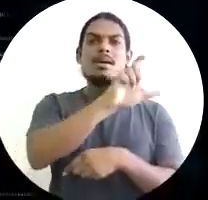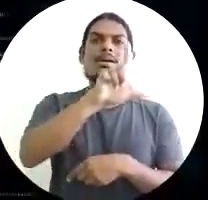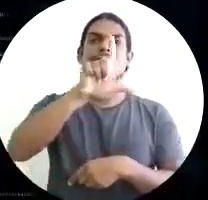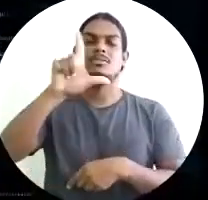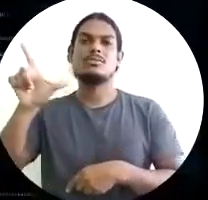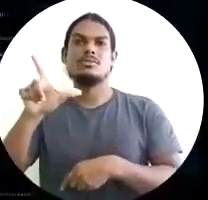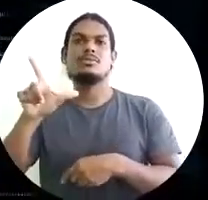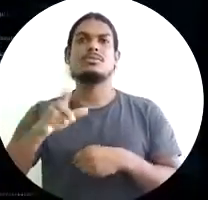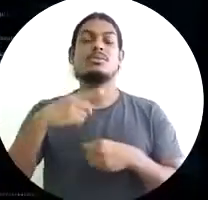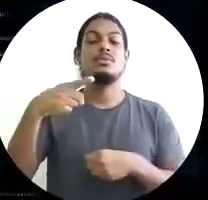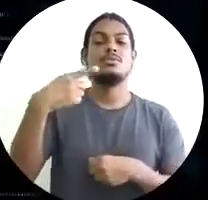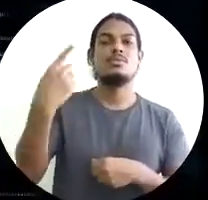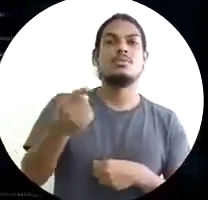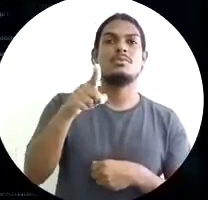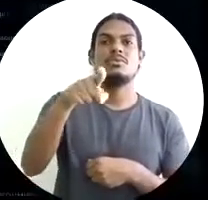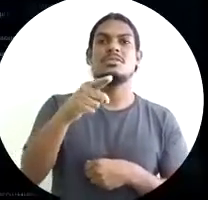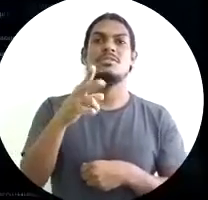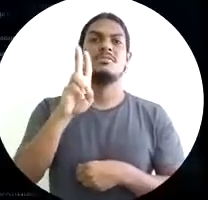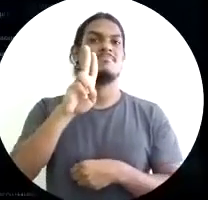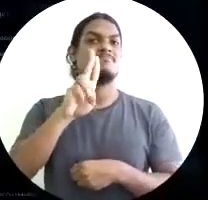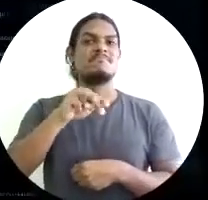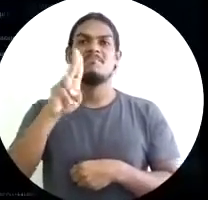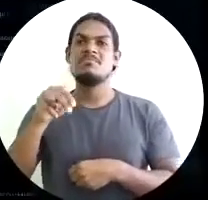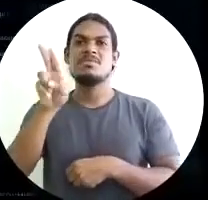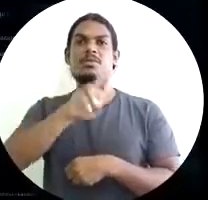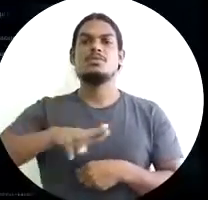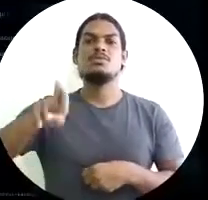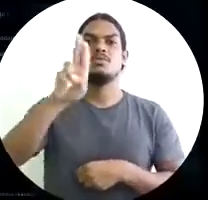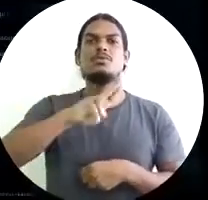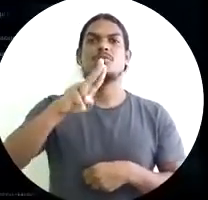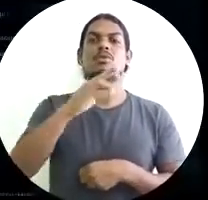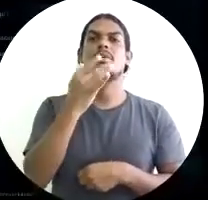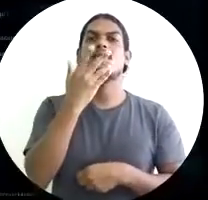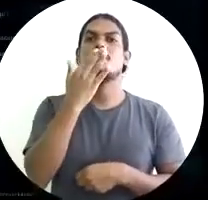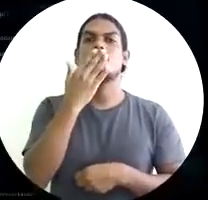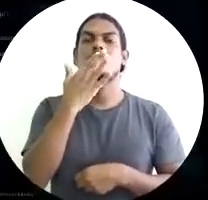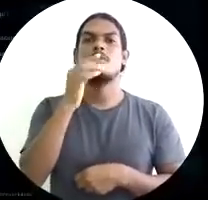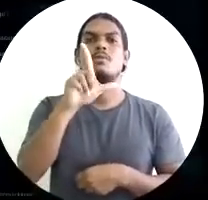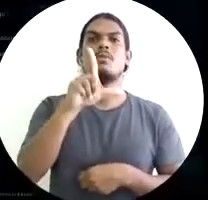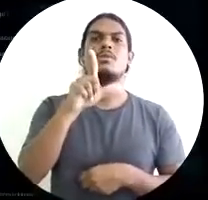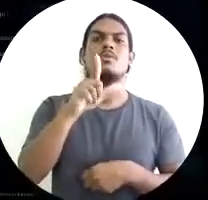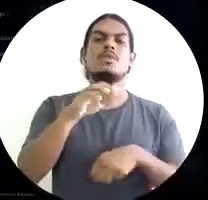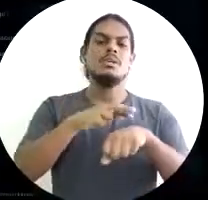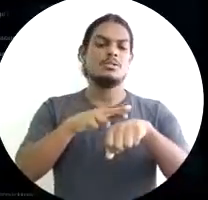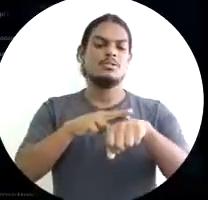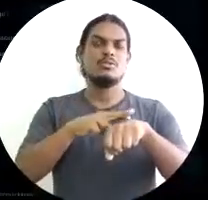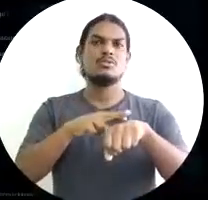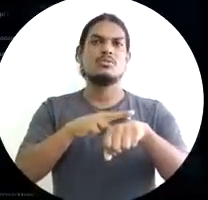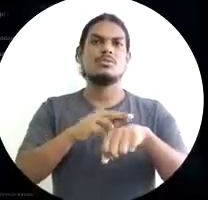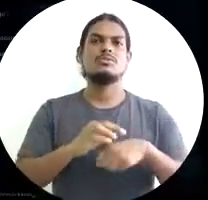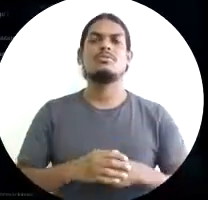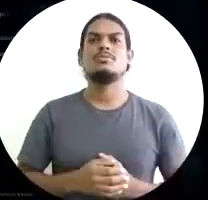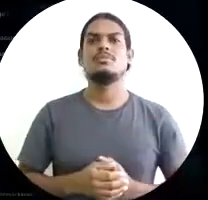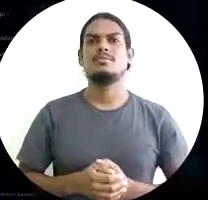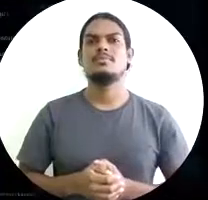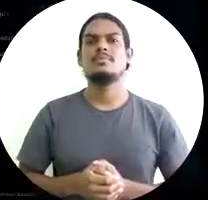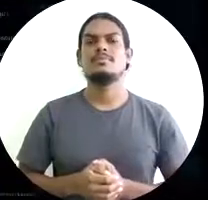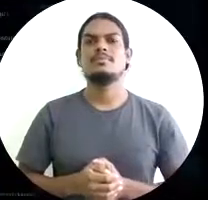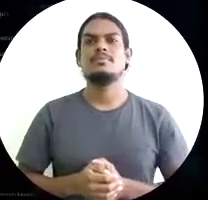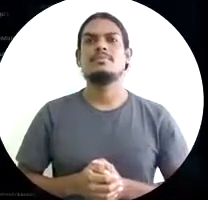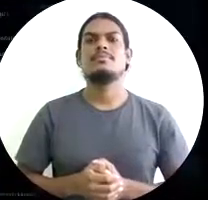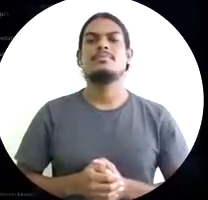você tem essa tag, ela é especial porque ela apresenta estados. Clicado, não